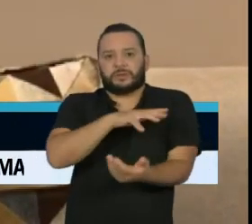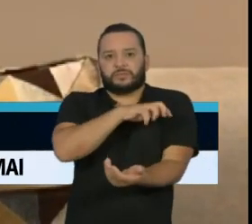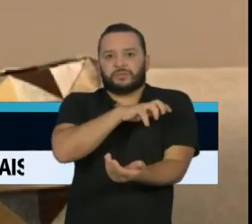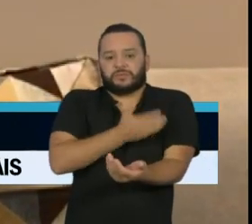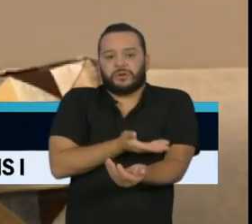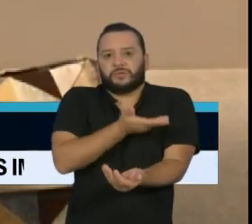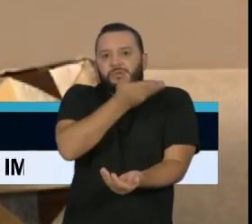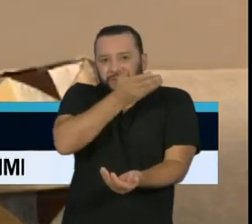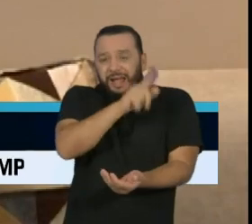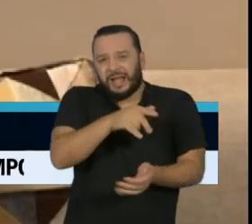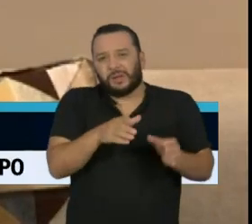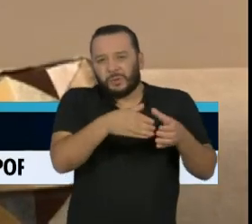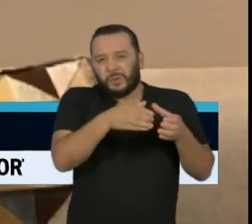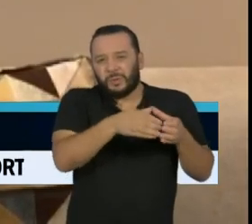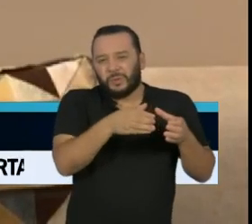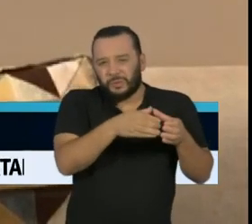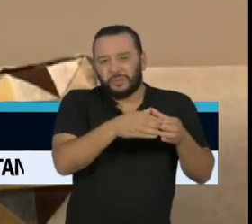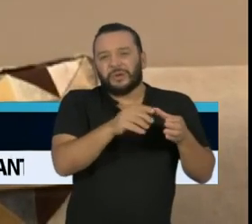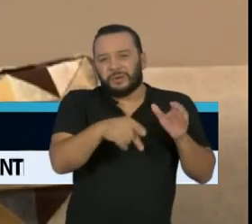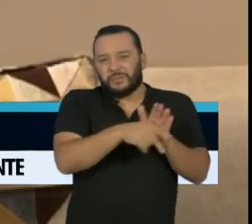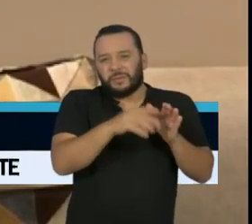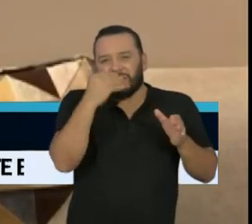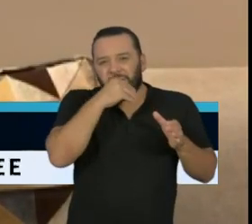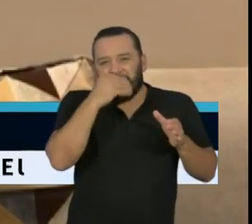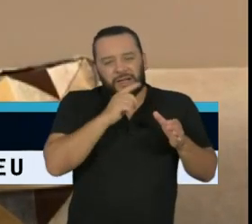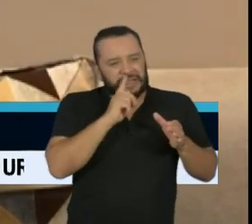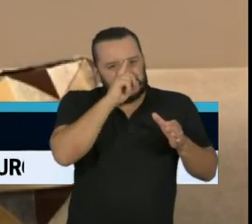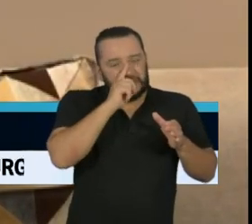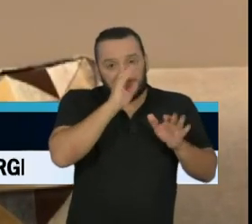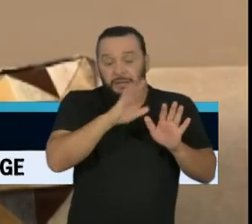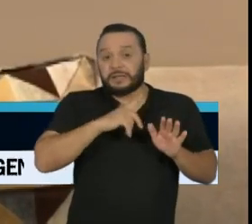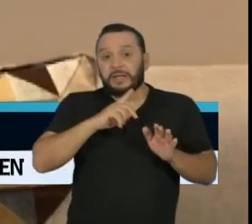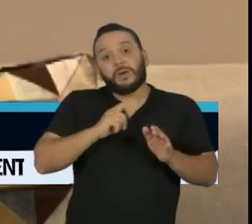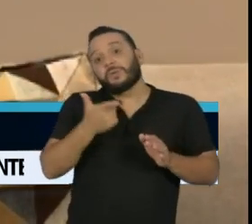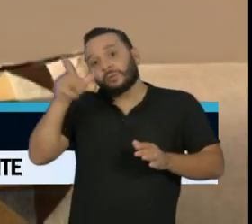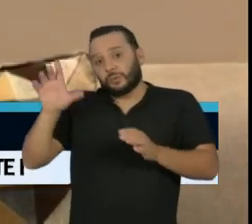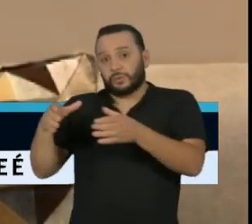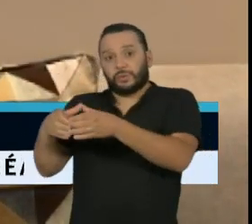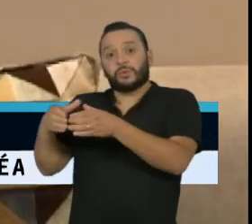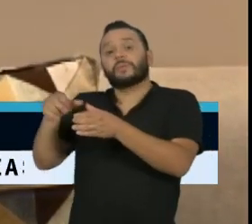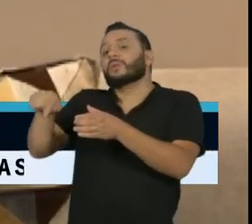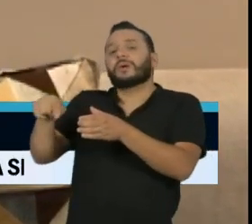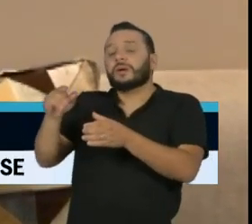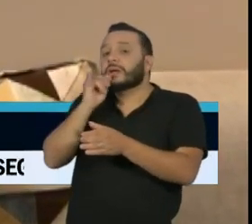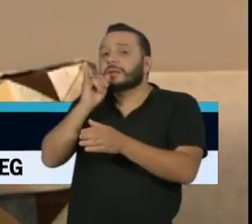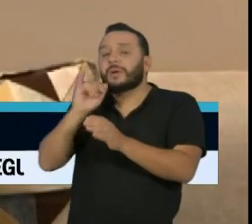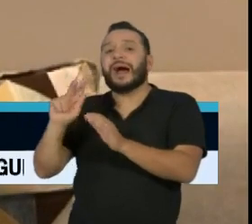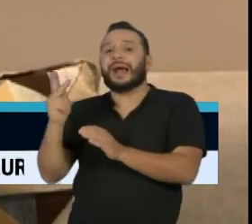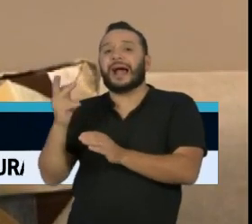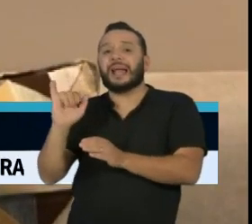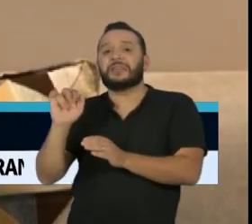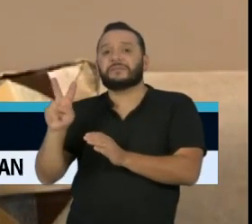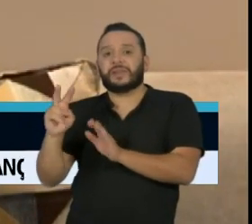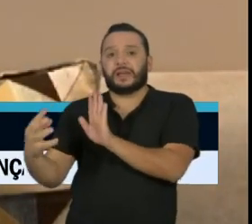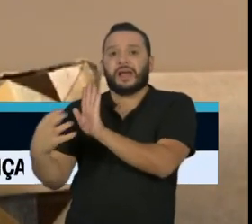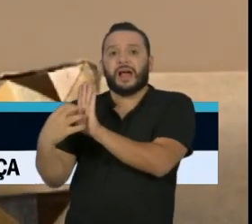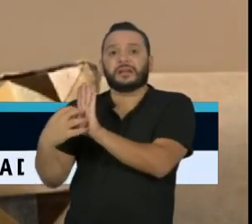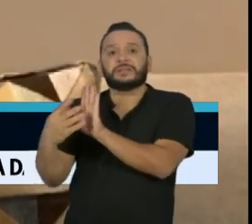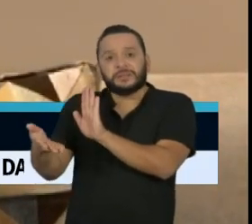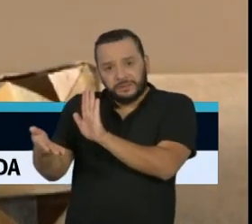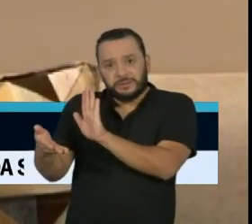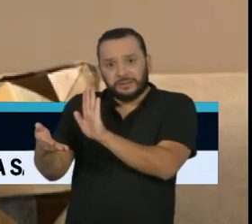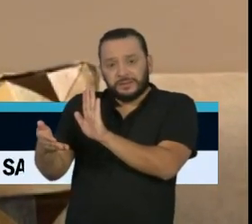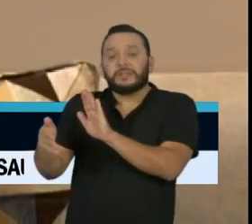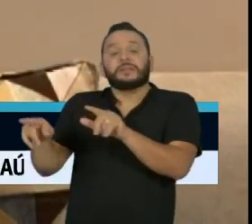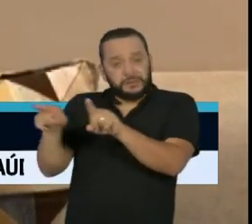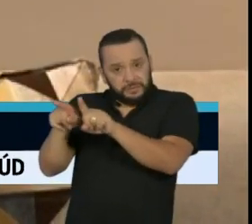fazem parte disso. Mas um grupo que não está sendo mencionado é o paciente com AIDS, paciente